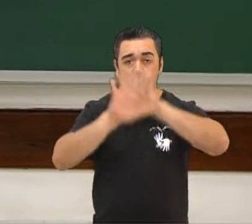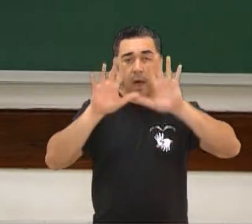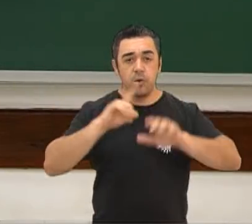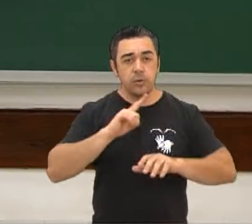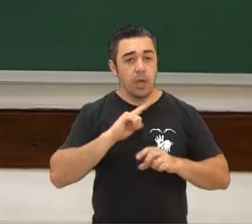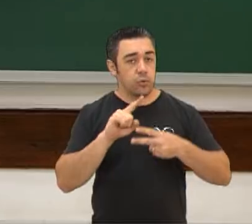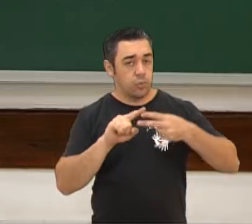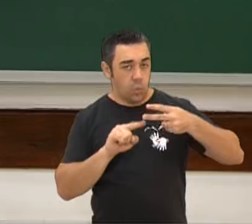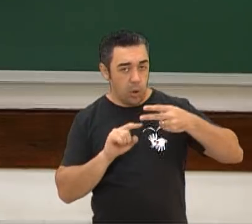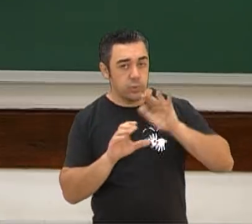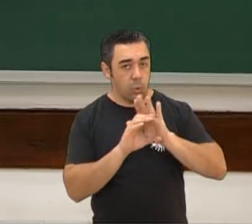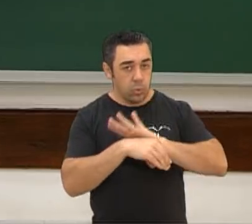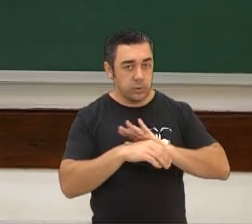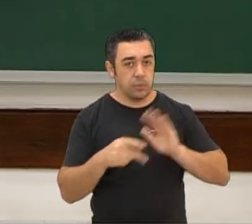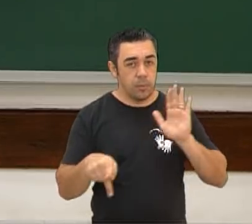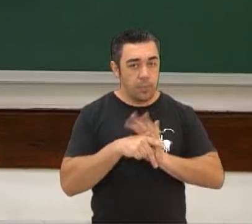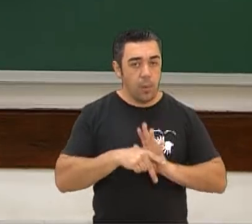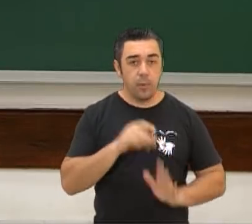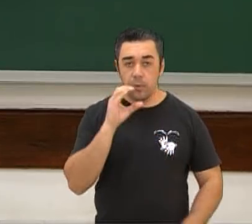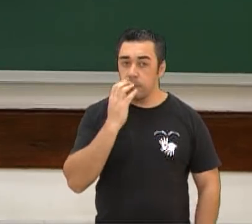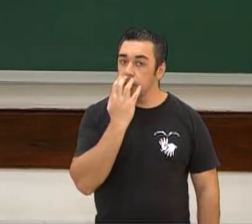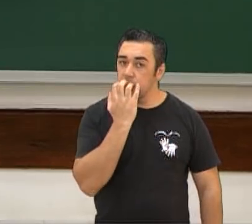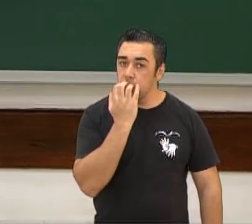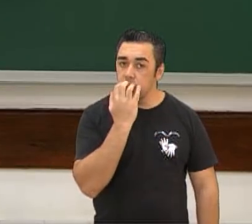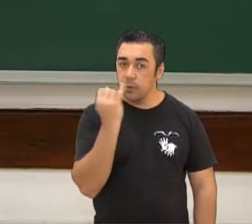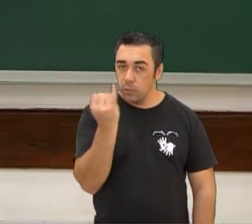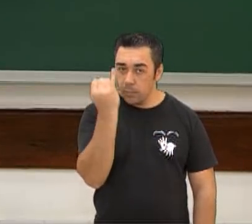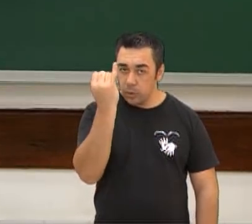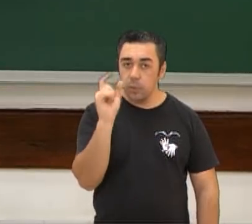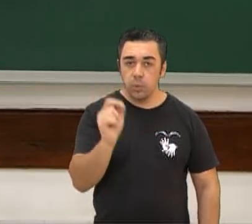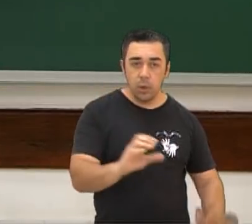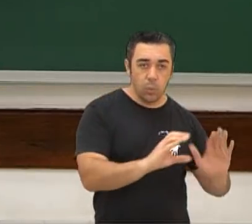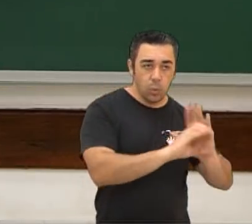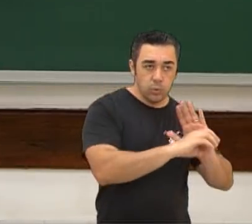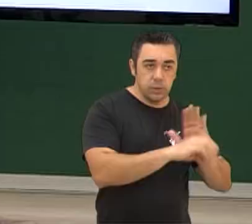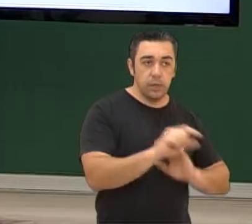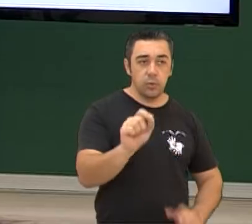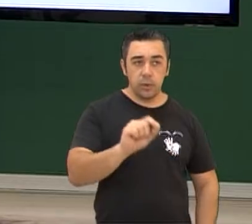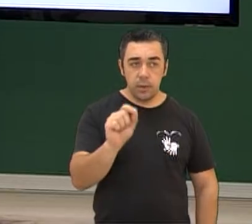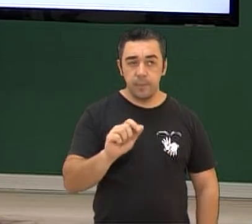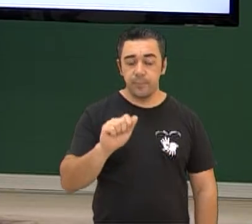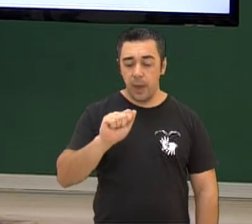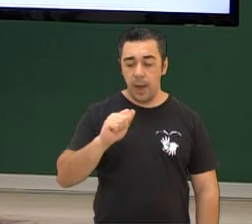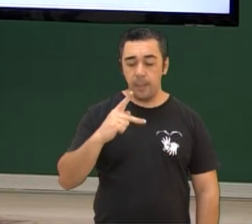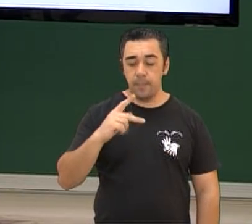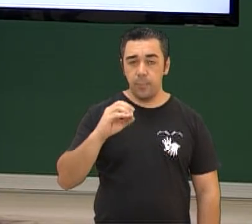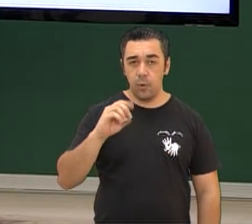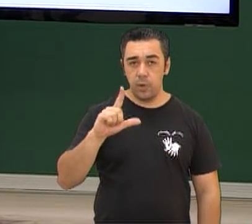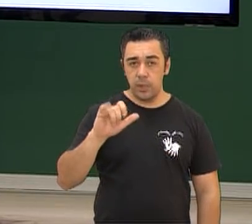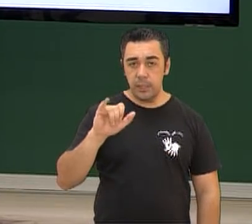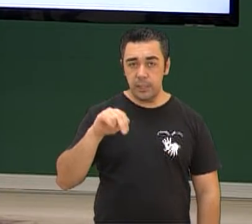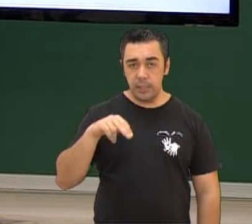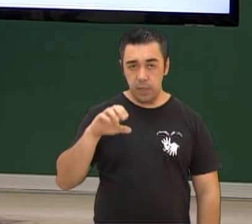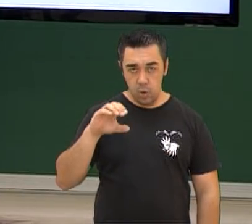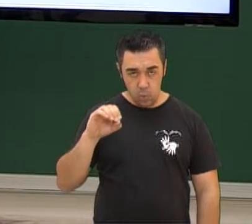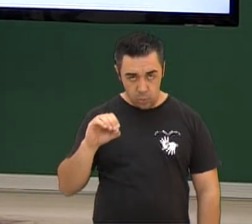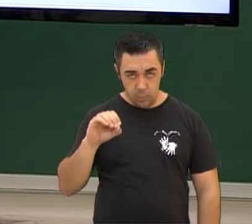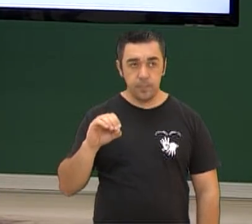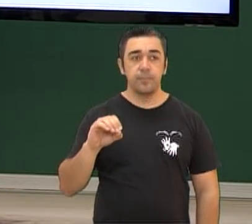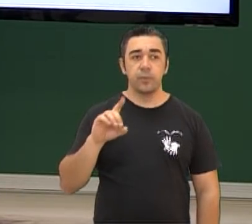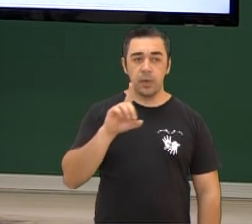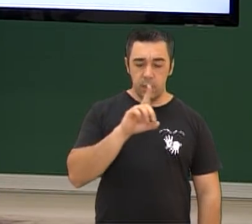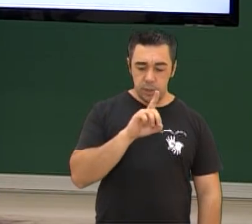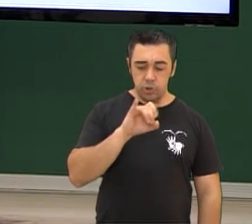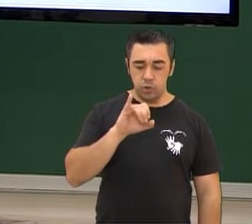dois conceitos da filosofia do Nietzsche, importantes conceitos, tá? Que são o conceito de apolíneo e